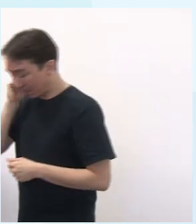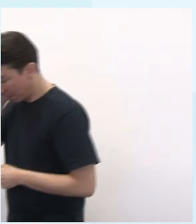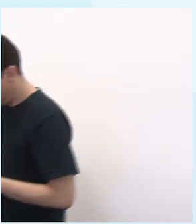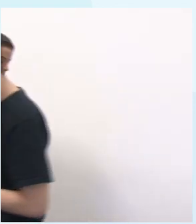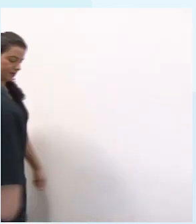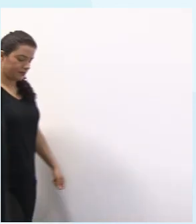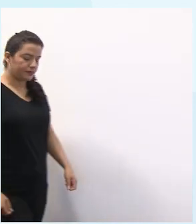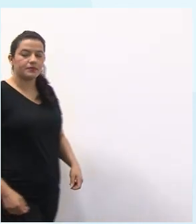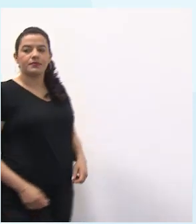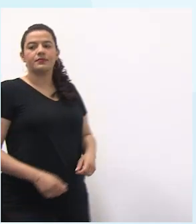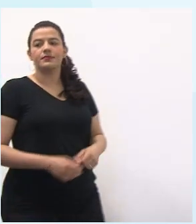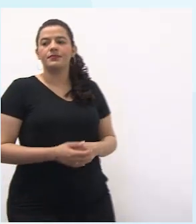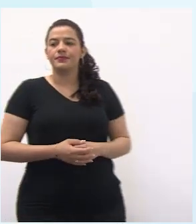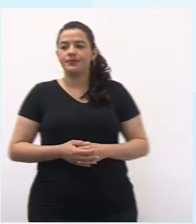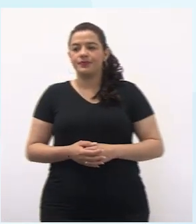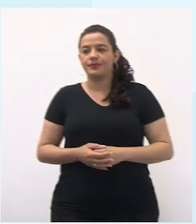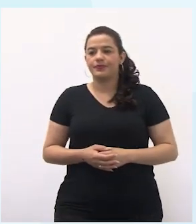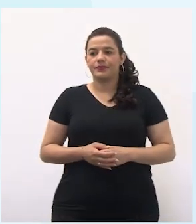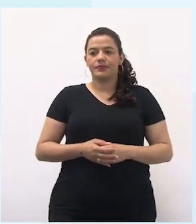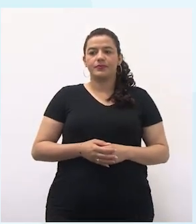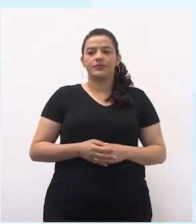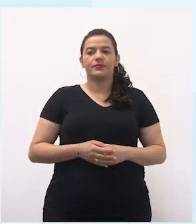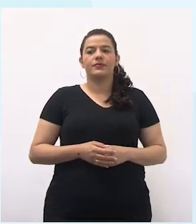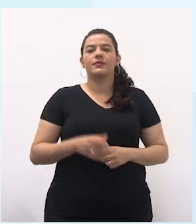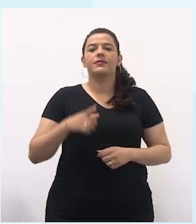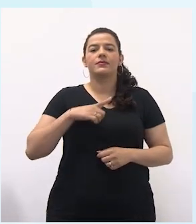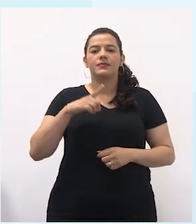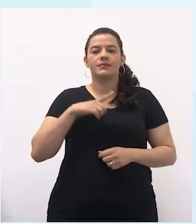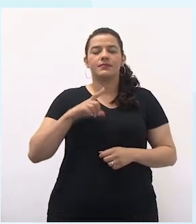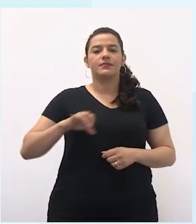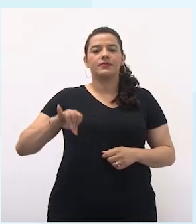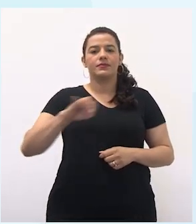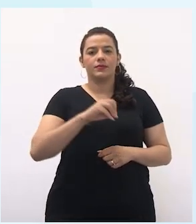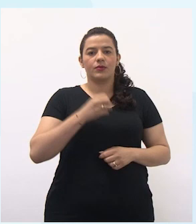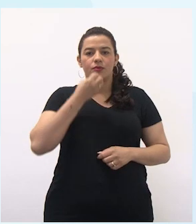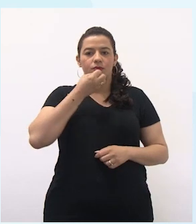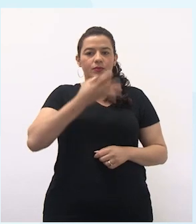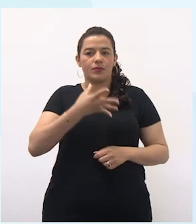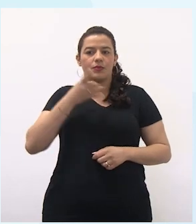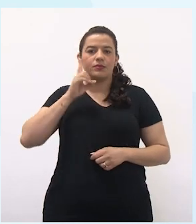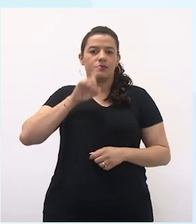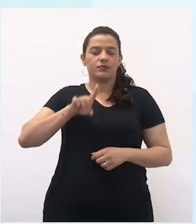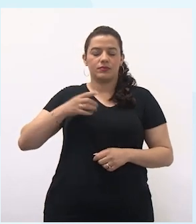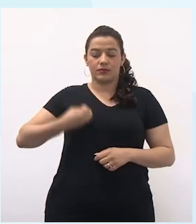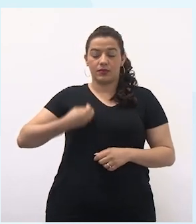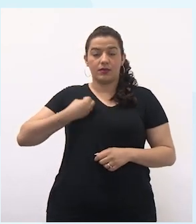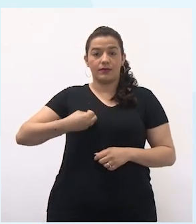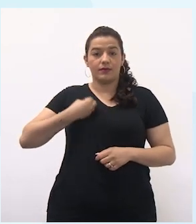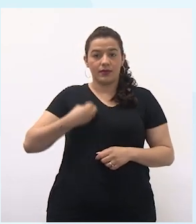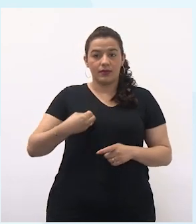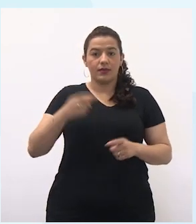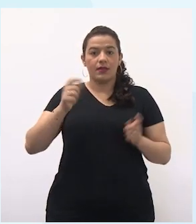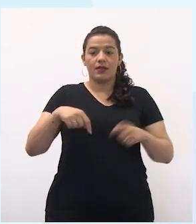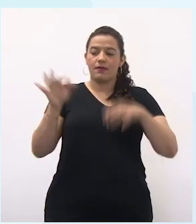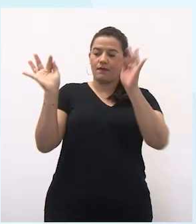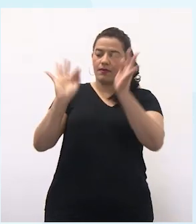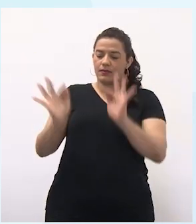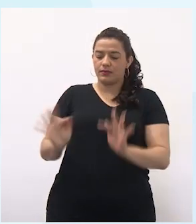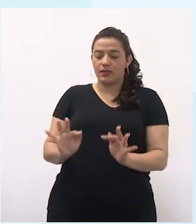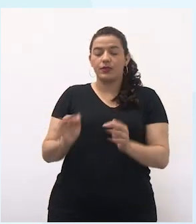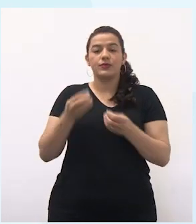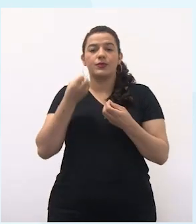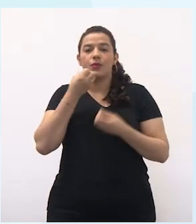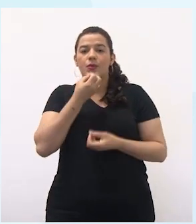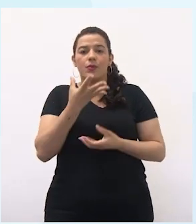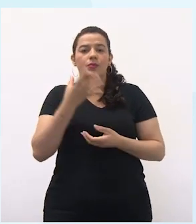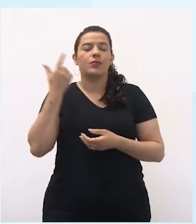Ser capaz de apreciar o bom da vida. A felicidade também é construída com o desenvolvimento da